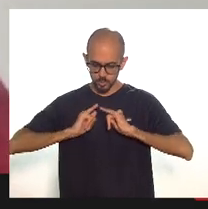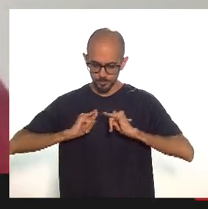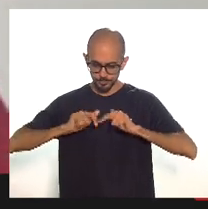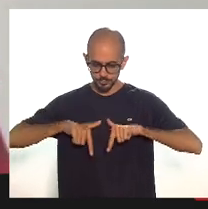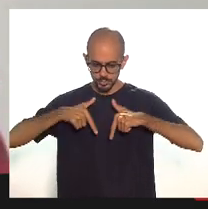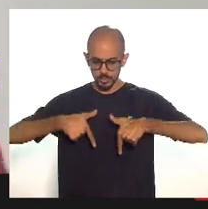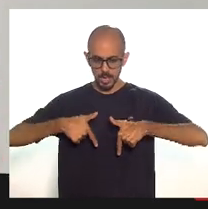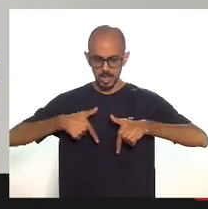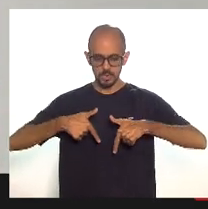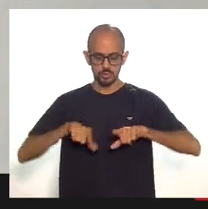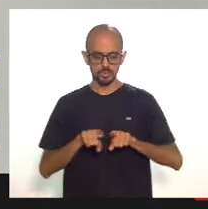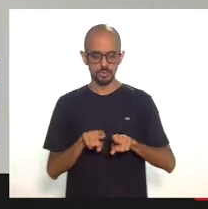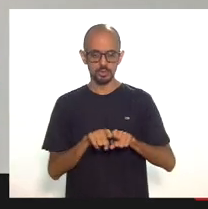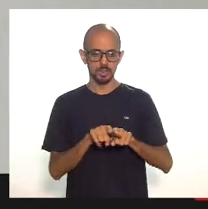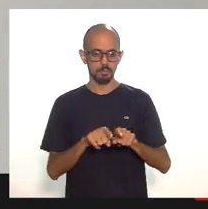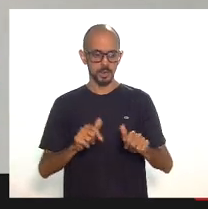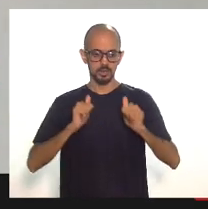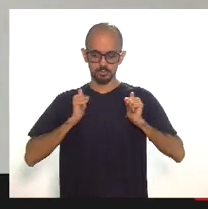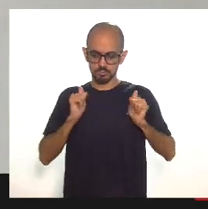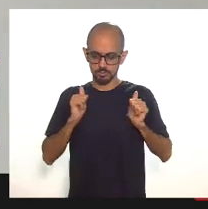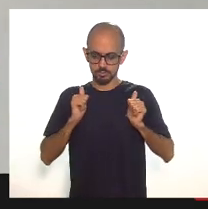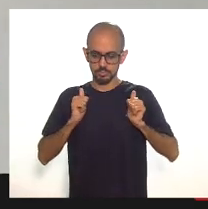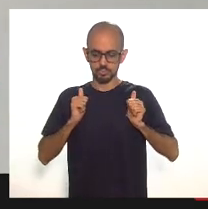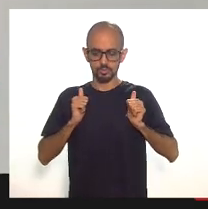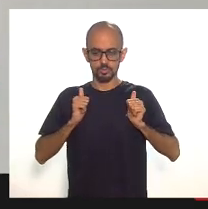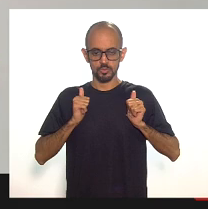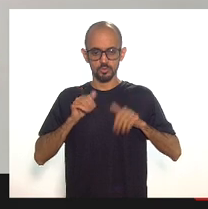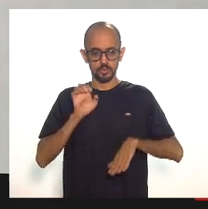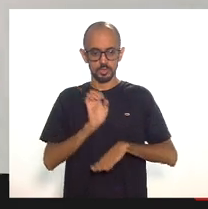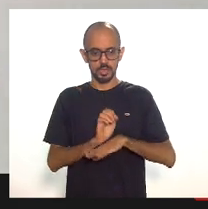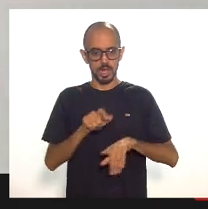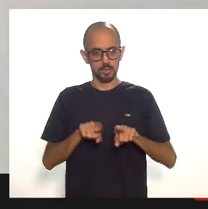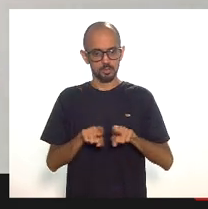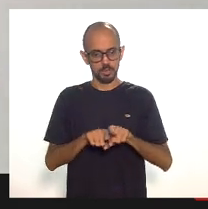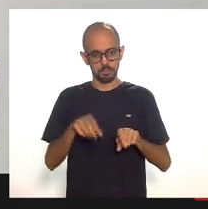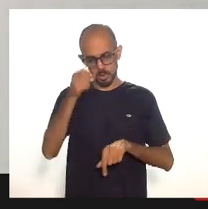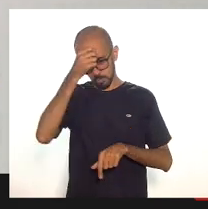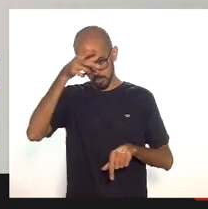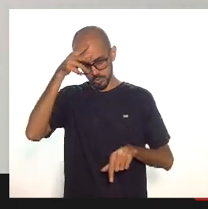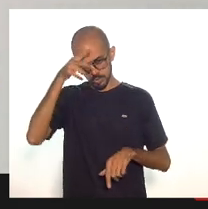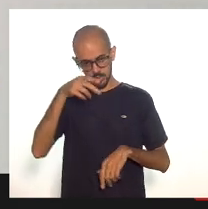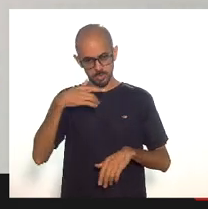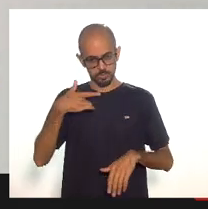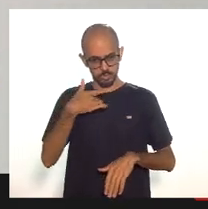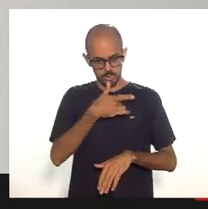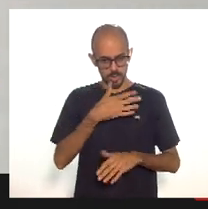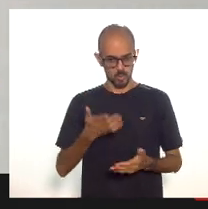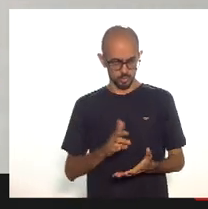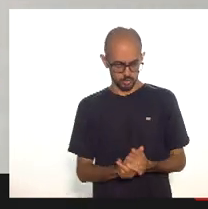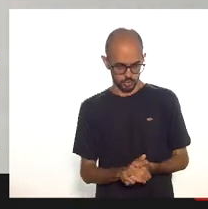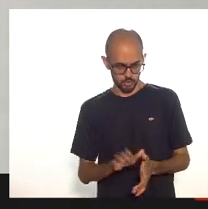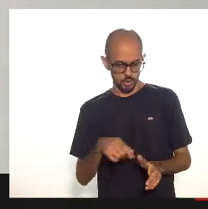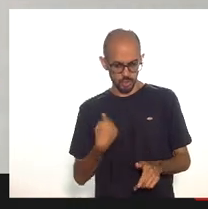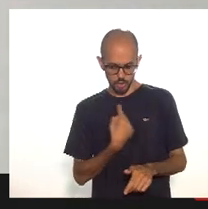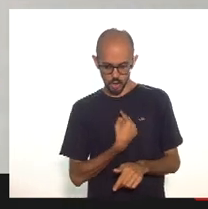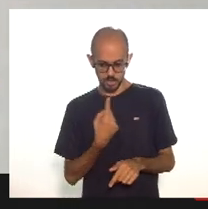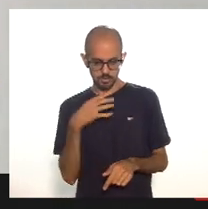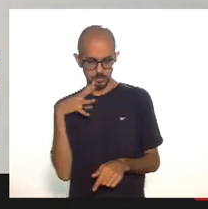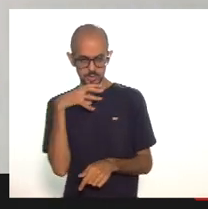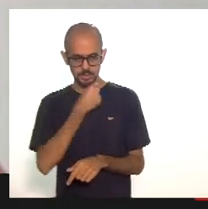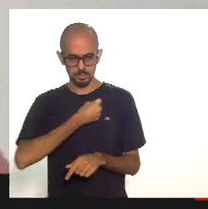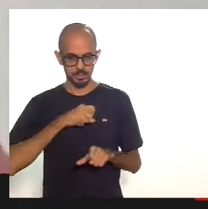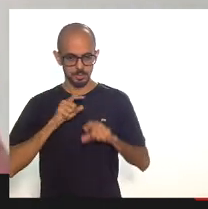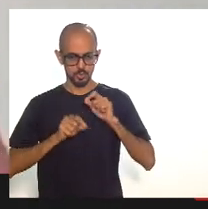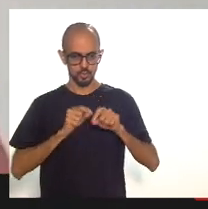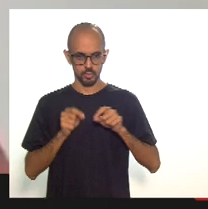omissões do Estado do Rio de Janeiro, do município do Rio de Janeiro, na área da saúde. E, notadamente, nessa...